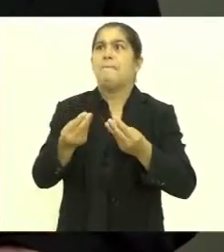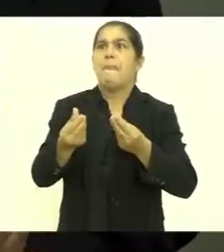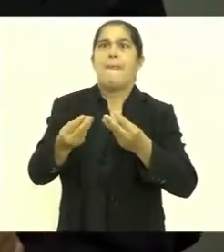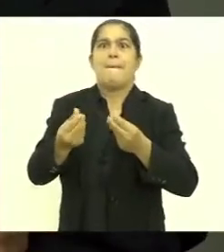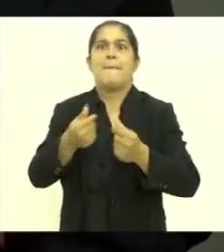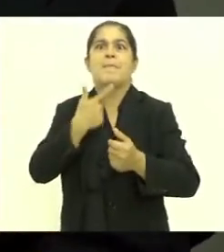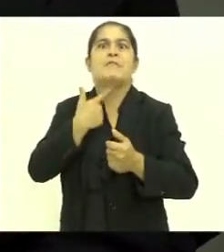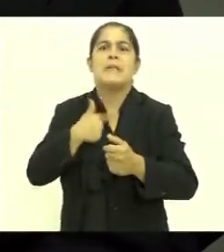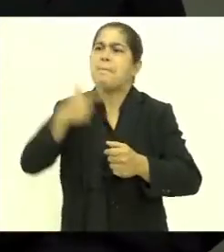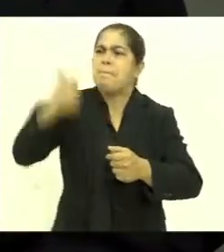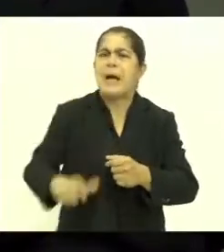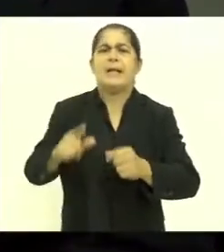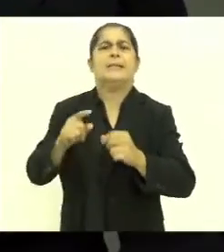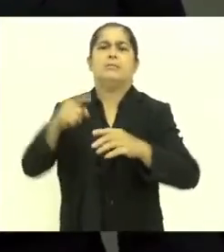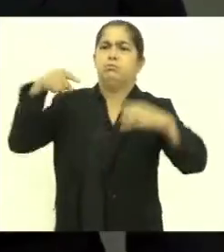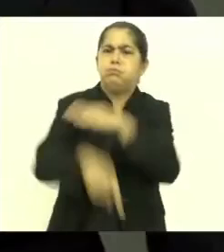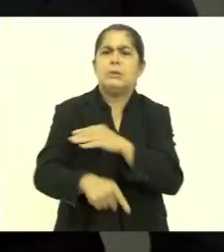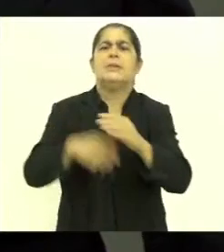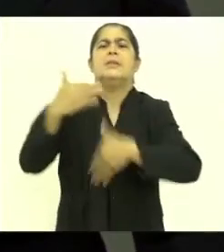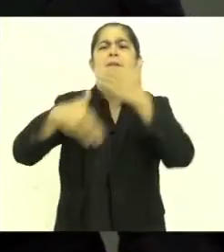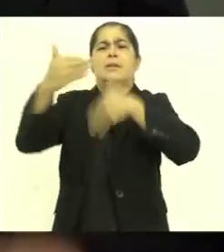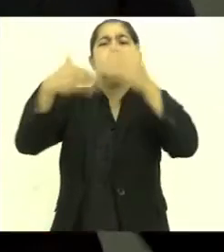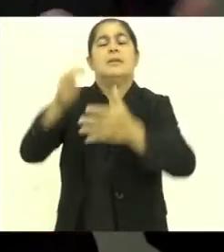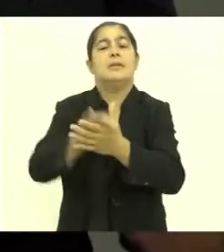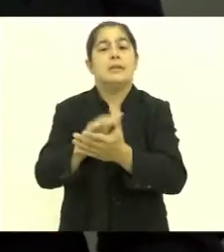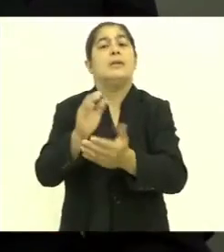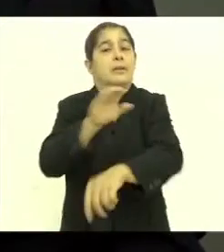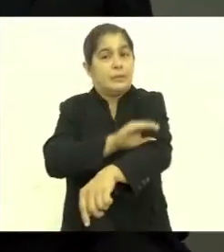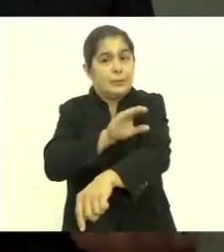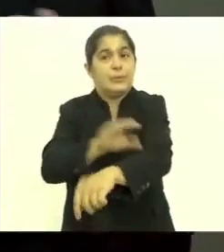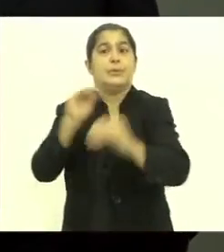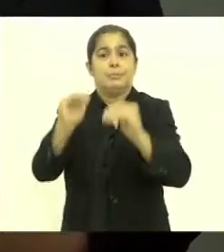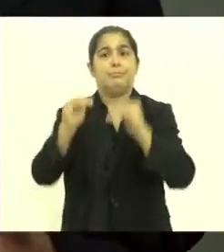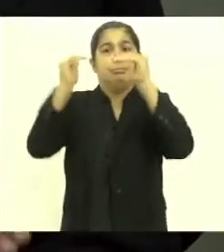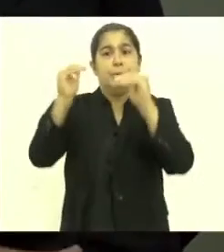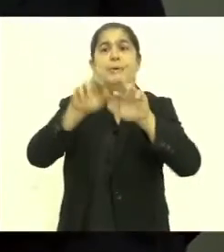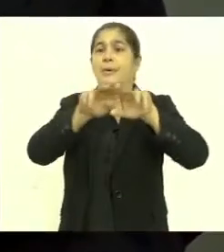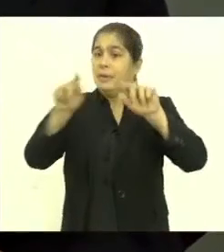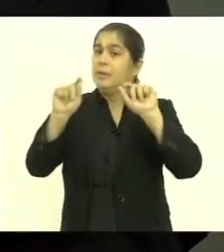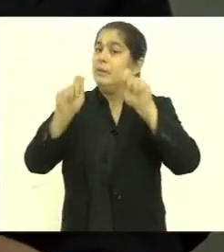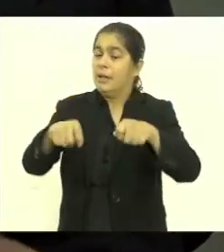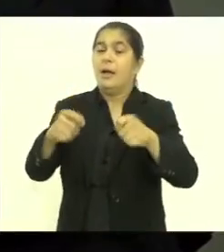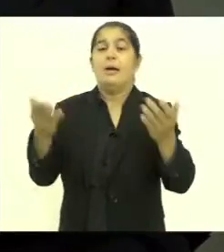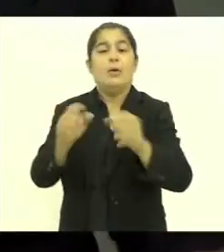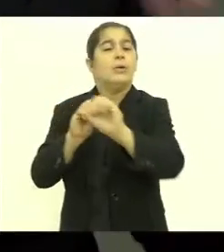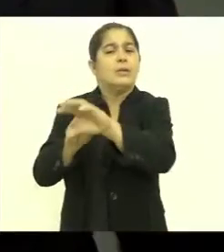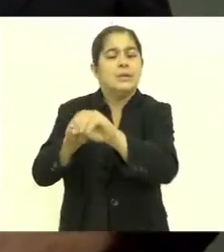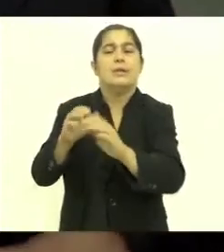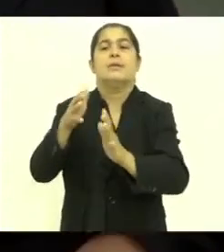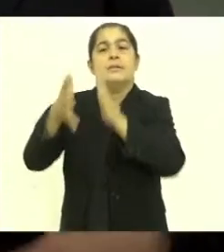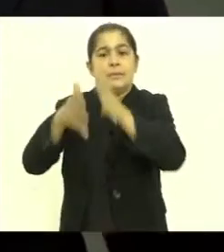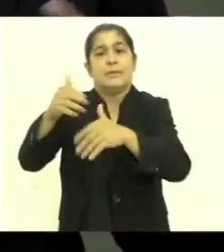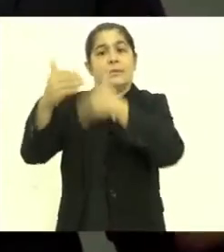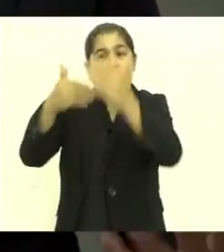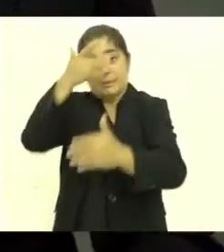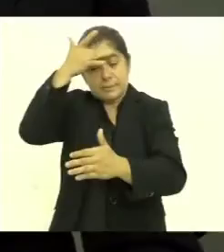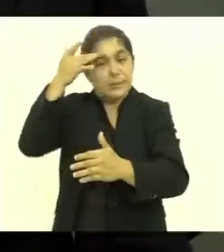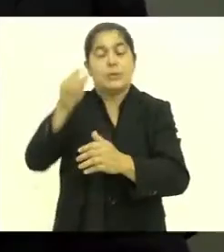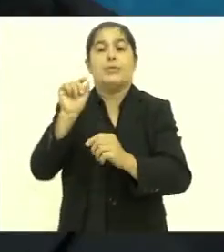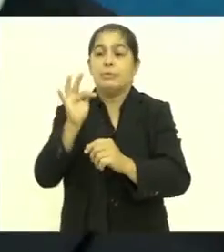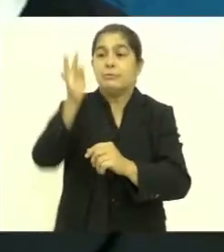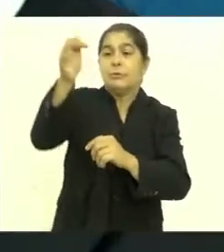se interessam a ponto de fazer uma capacitação mais aprofundada, no caso, um curso de nível superior. Aqui estamos